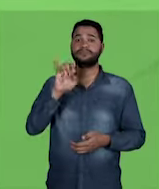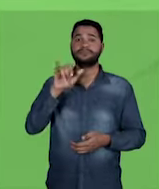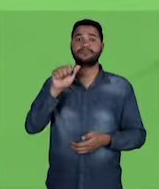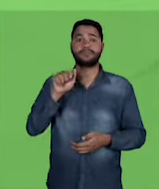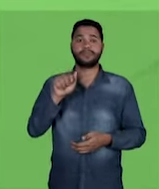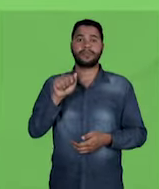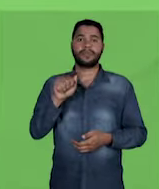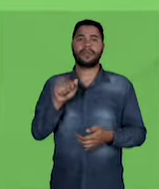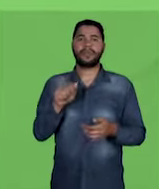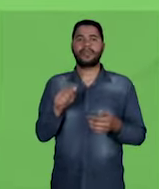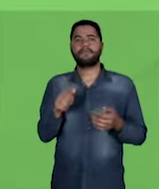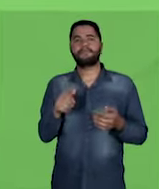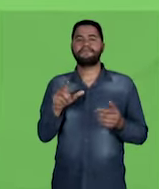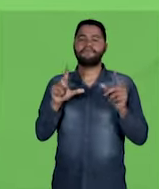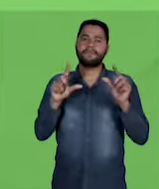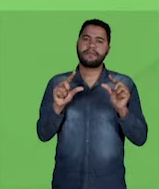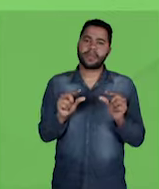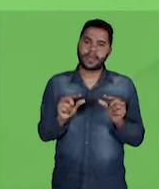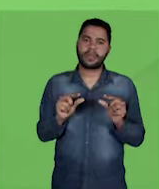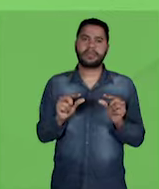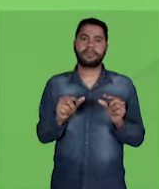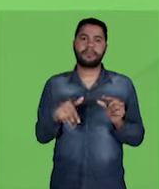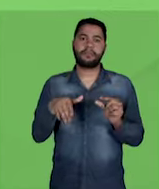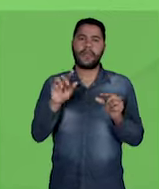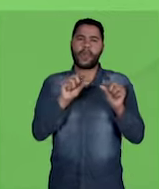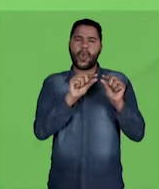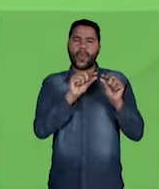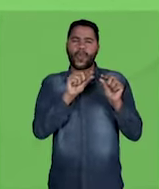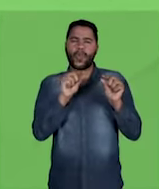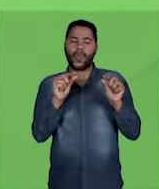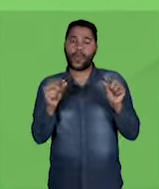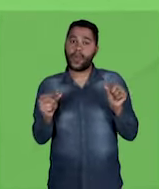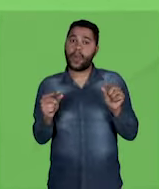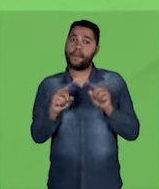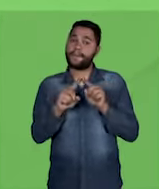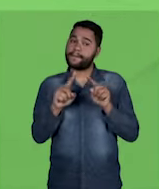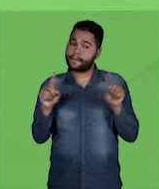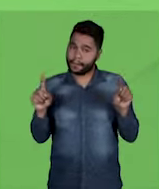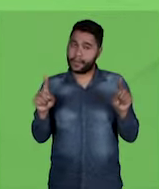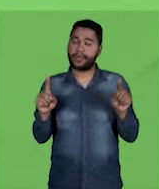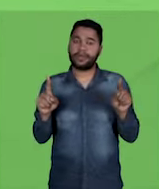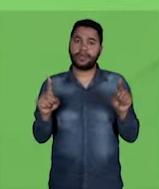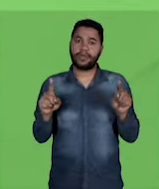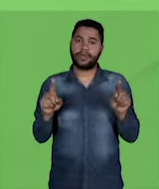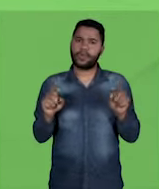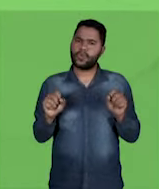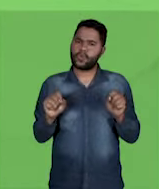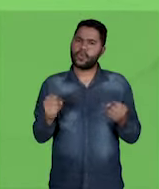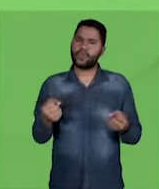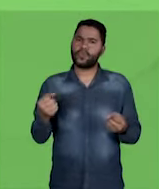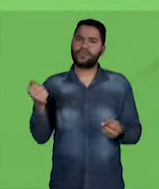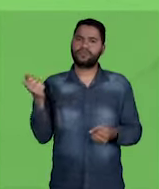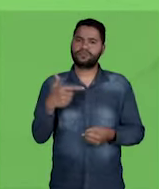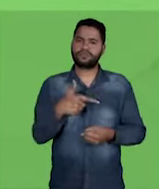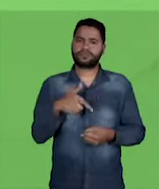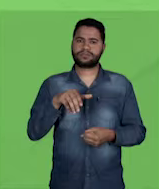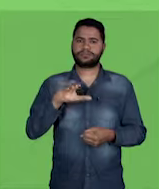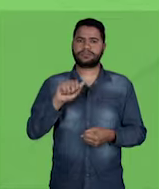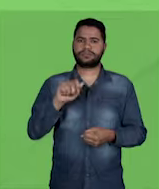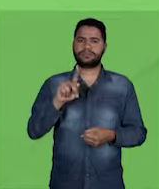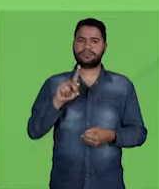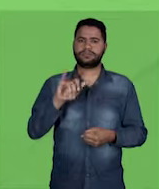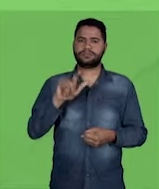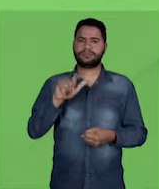vasos menos calibrosos, um pouco mais finos, mas ainda assim mais resistentes do que os capilares. E